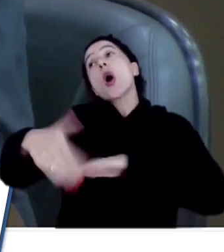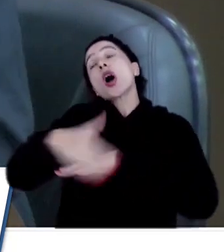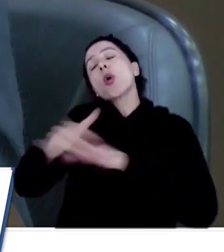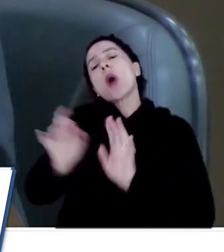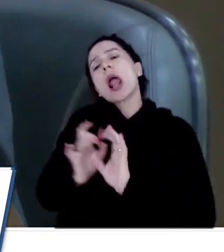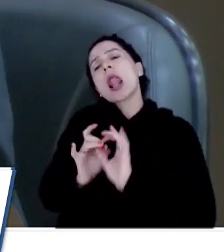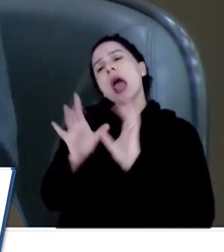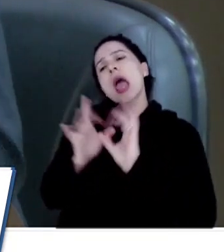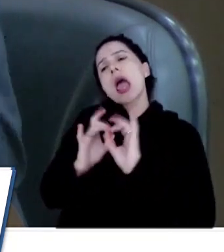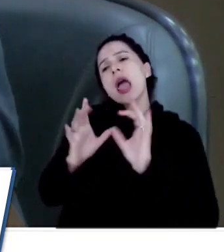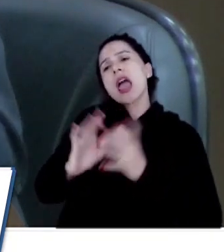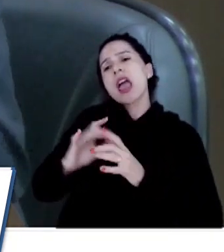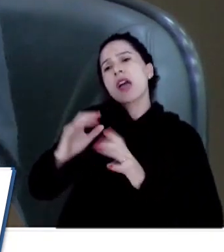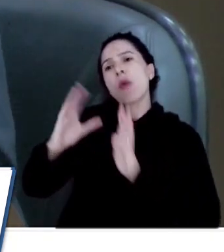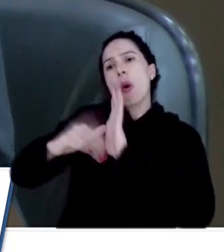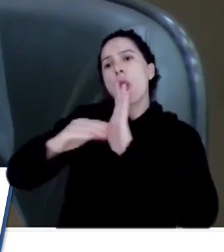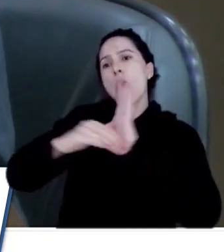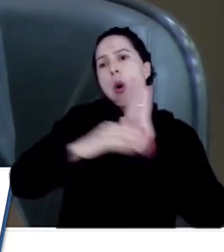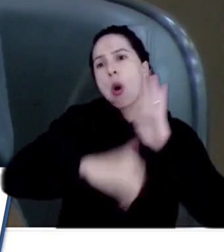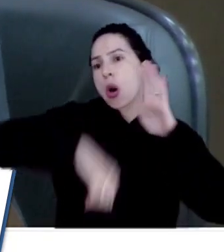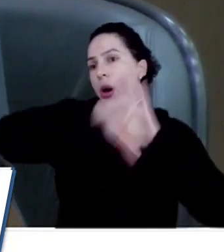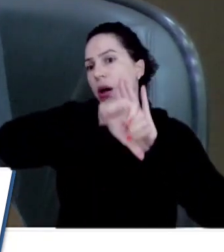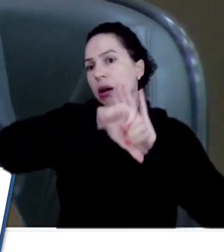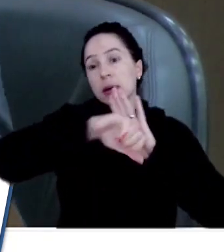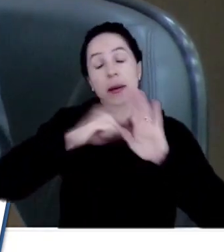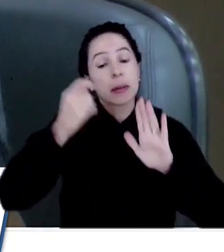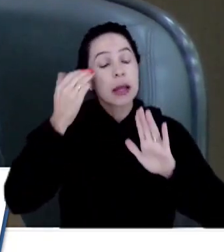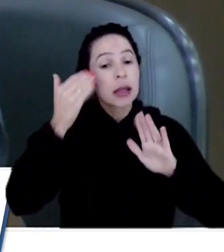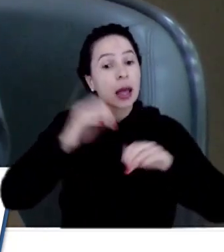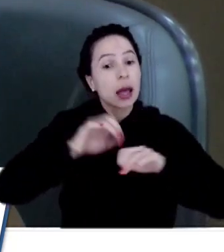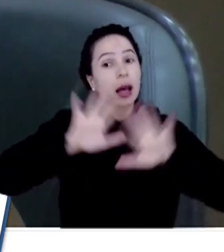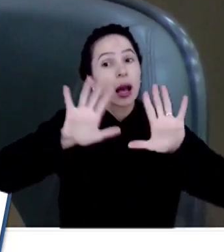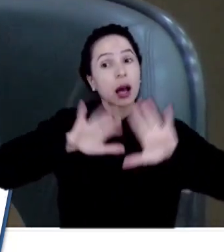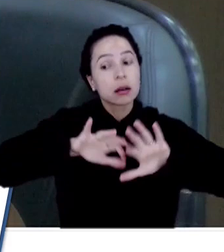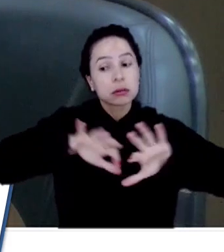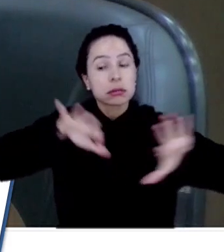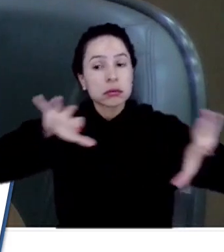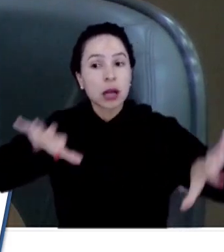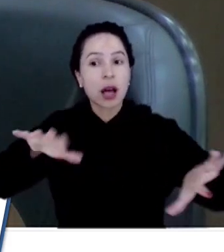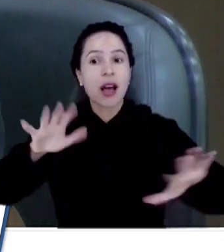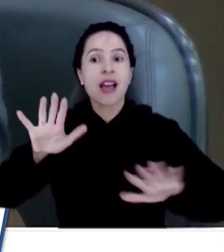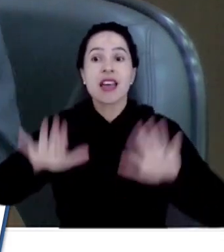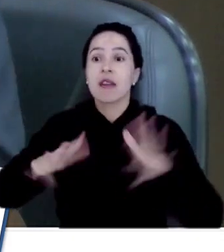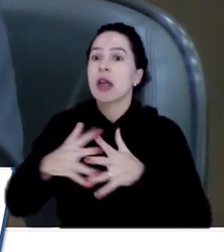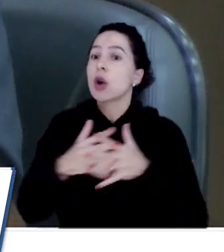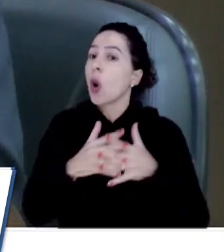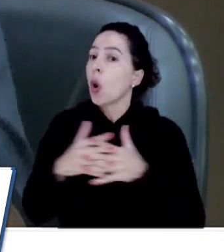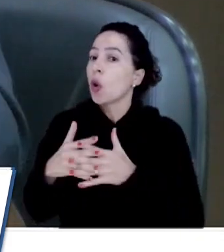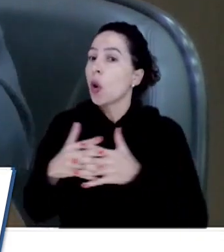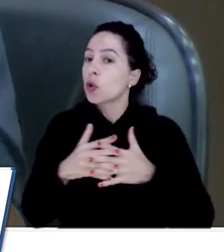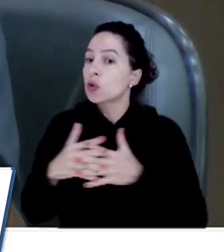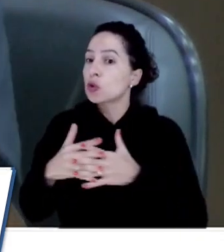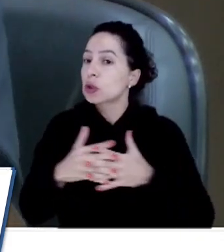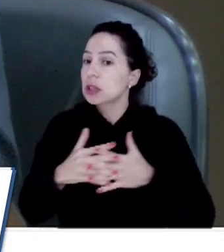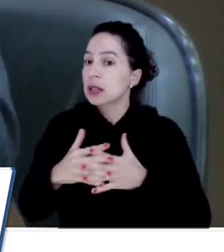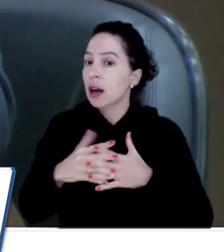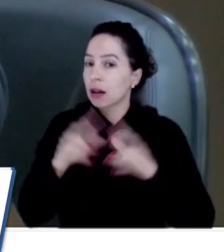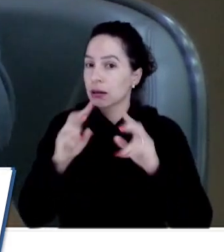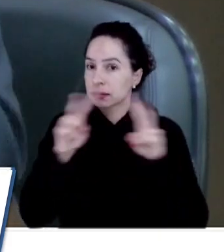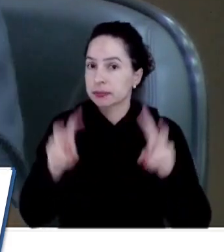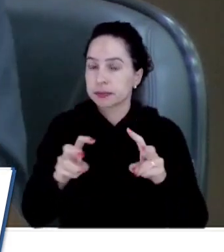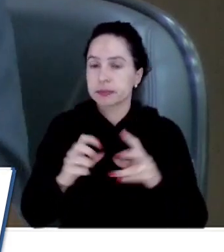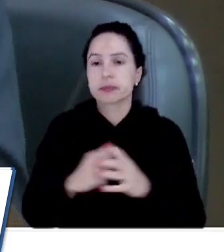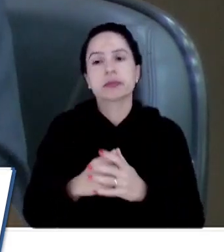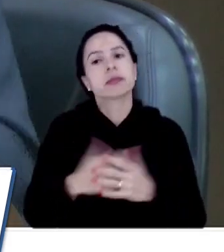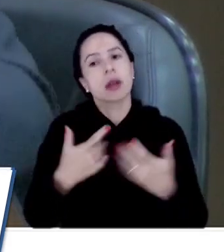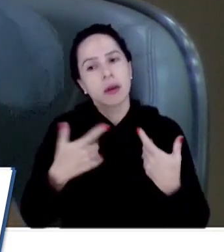para cometer crime. É isso que precisa ser separado. E às vezes existe uma confusão em toda essa questão. Então eu